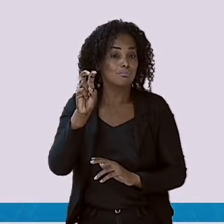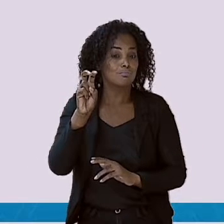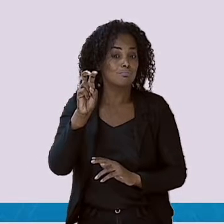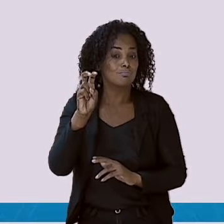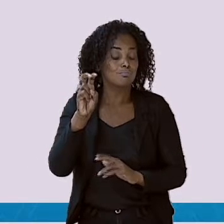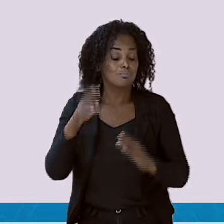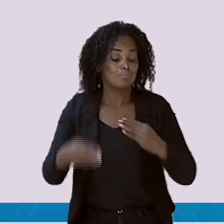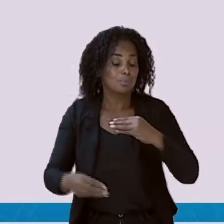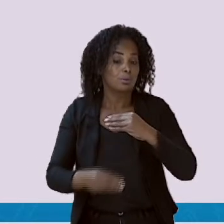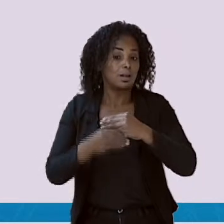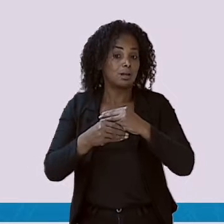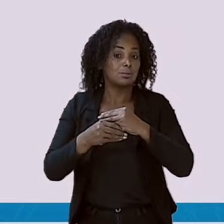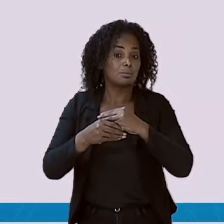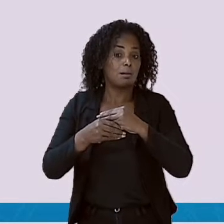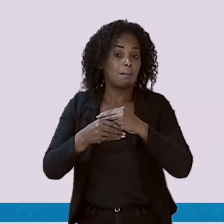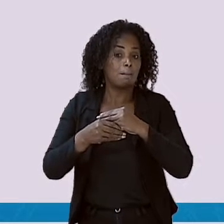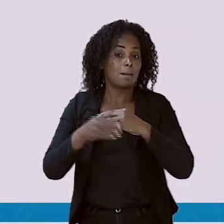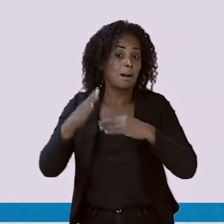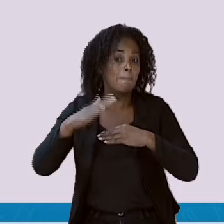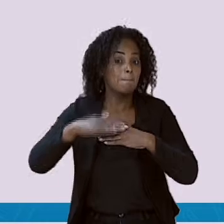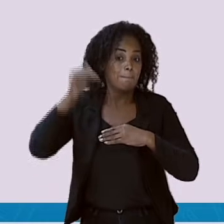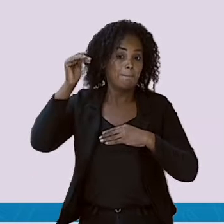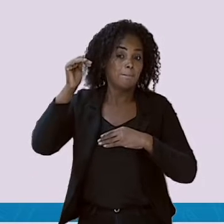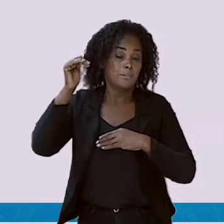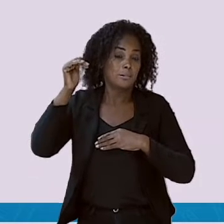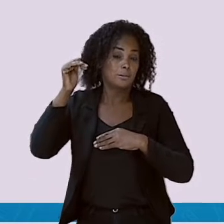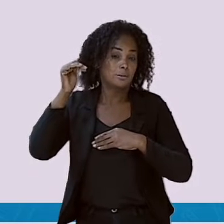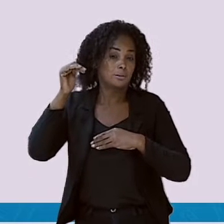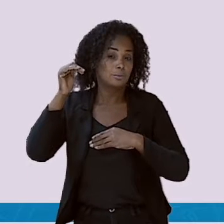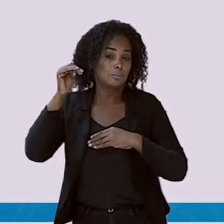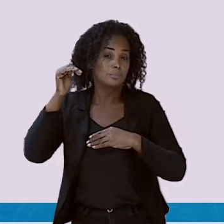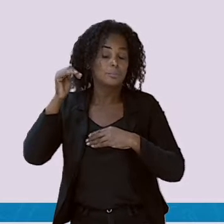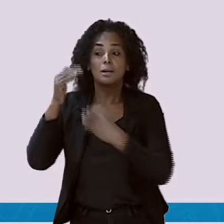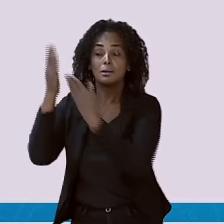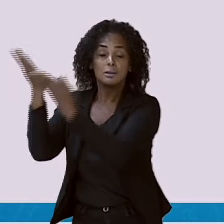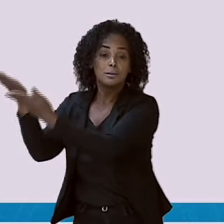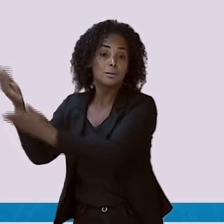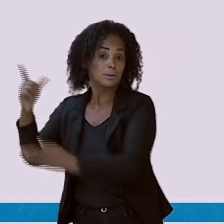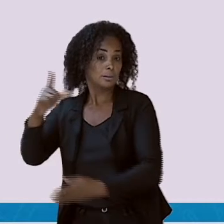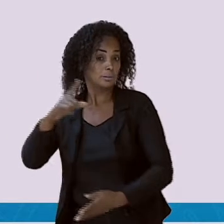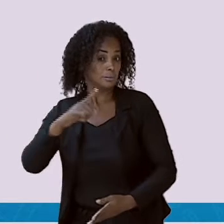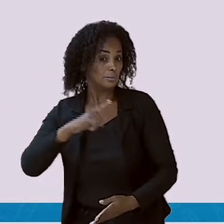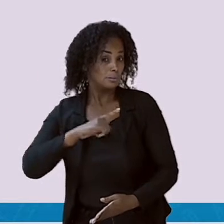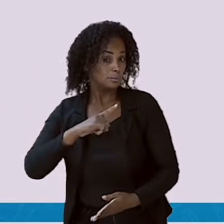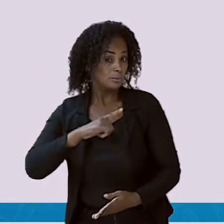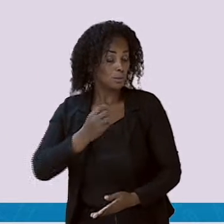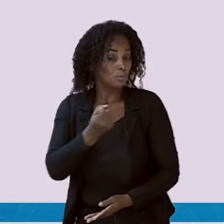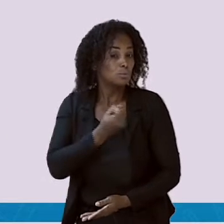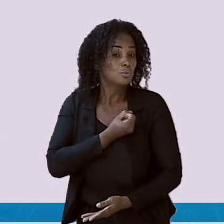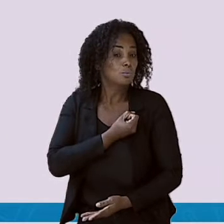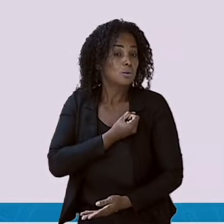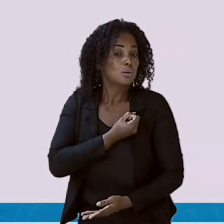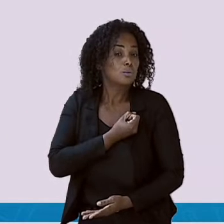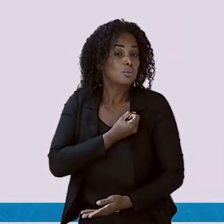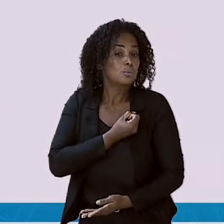quadro, nós temos um número, e esse número é o número 13.000.